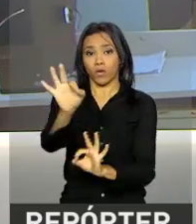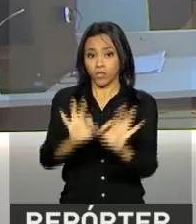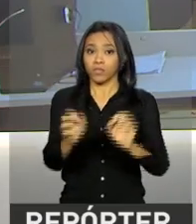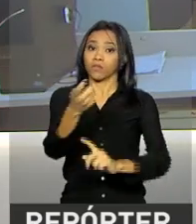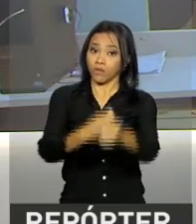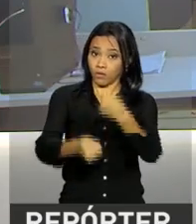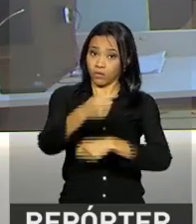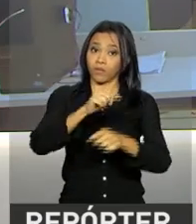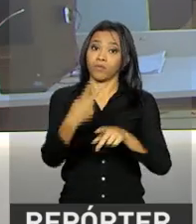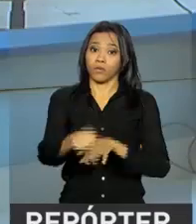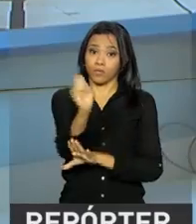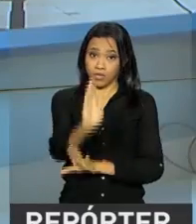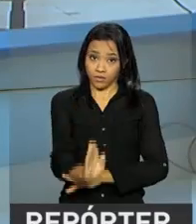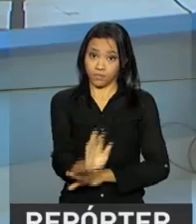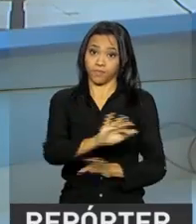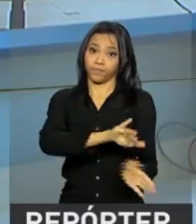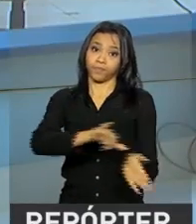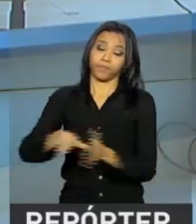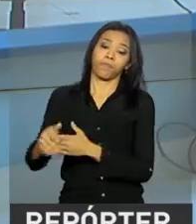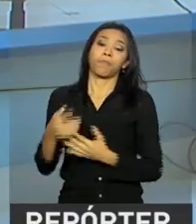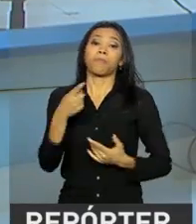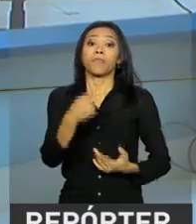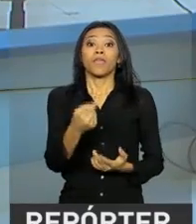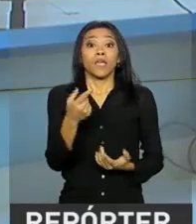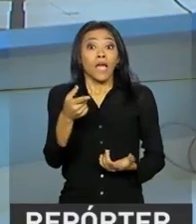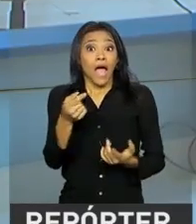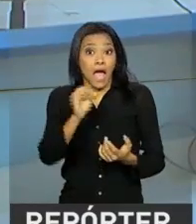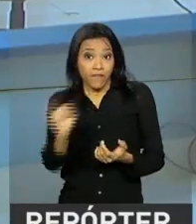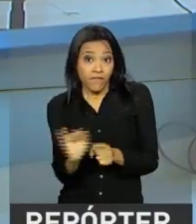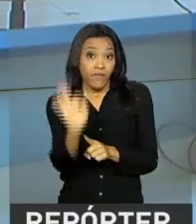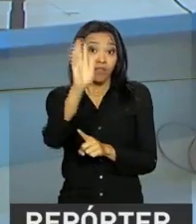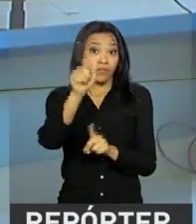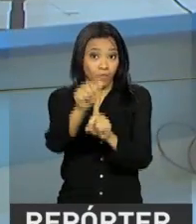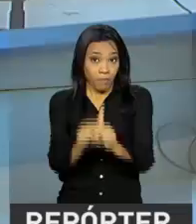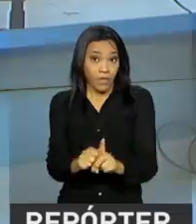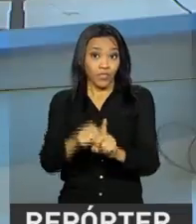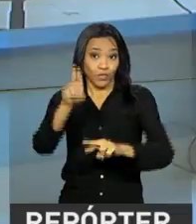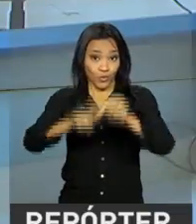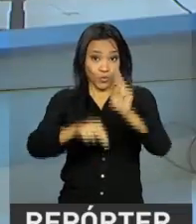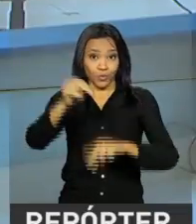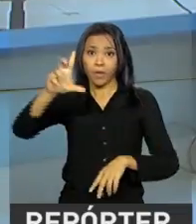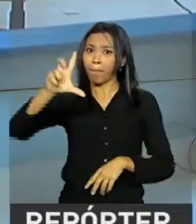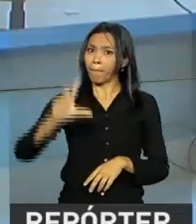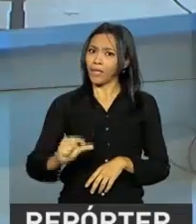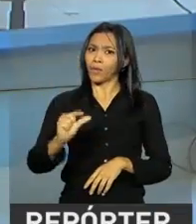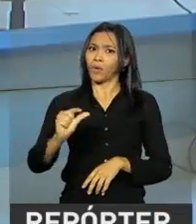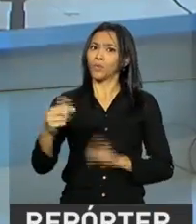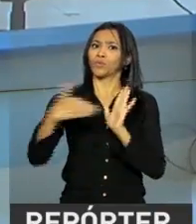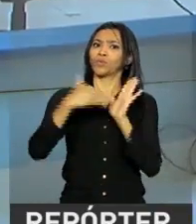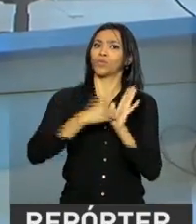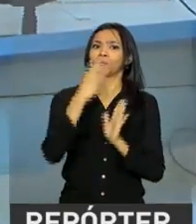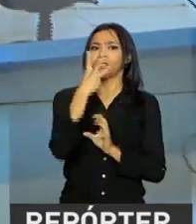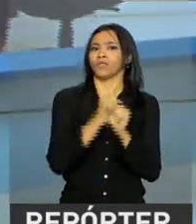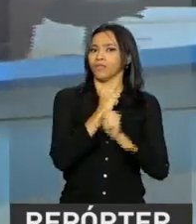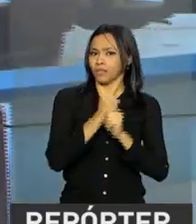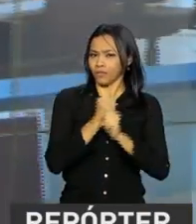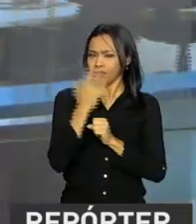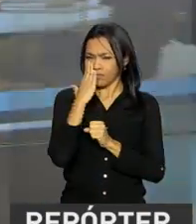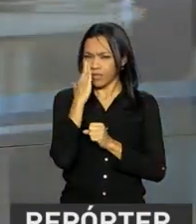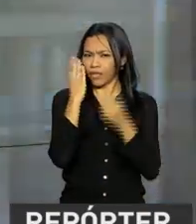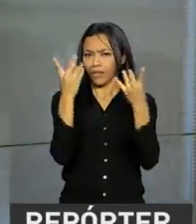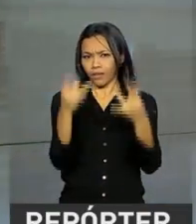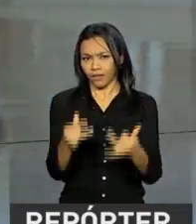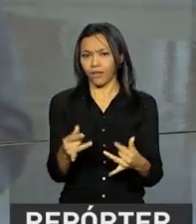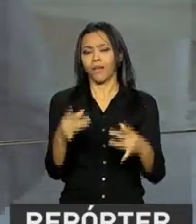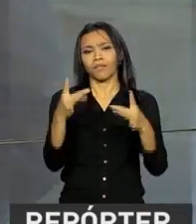economia brasileira a prévia da inflação oficial de junho é a menor dos últimos 3 anos vamos saber os detalhes